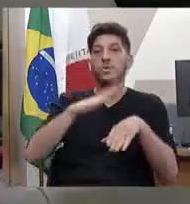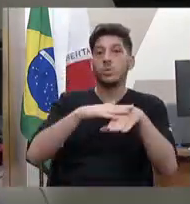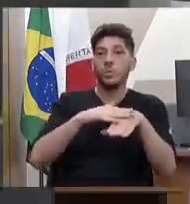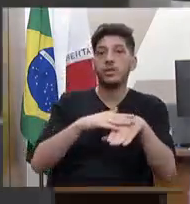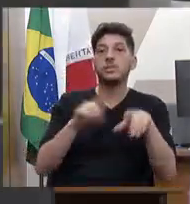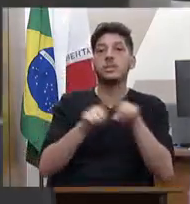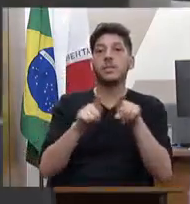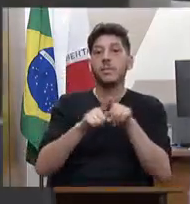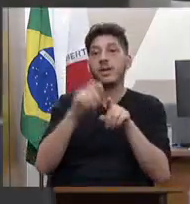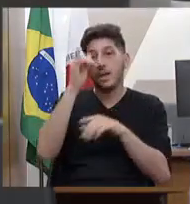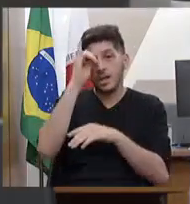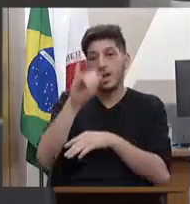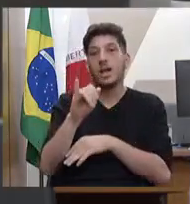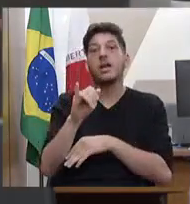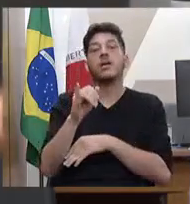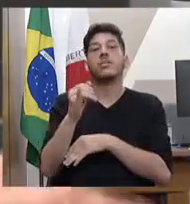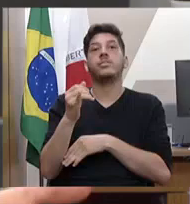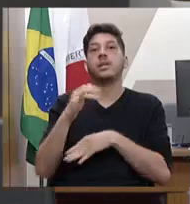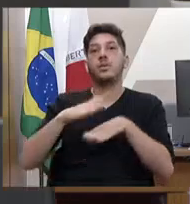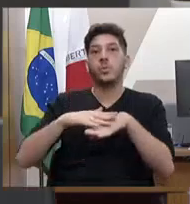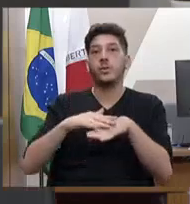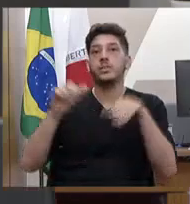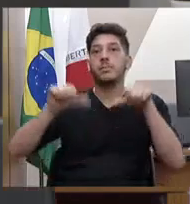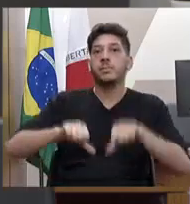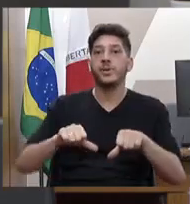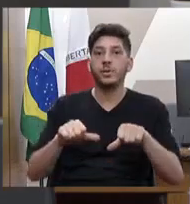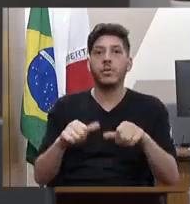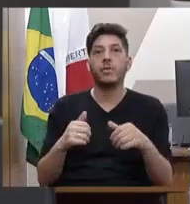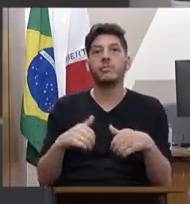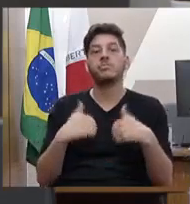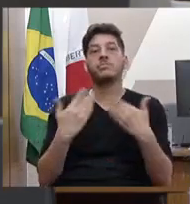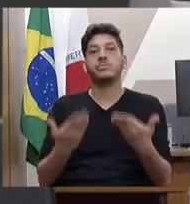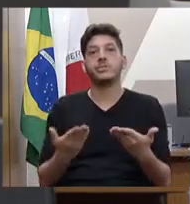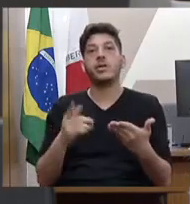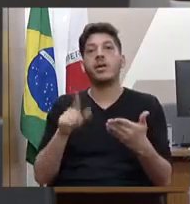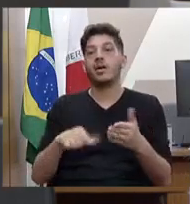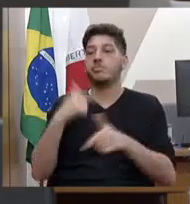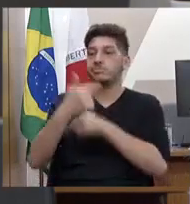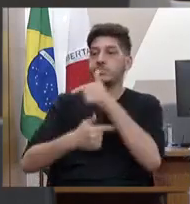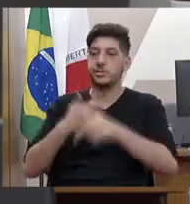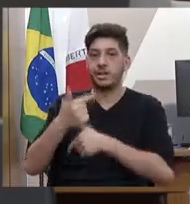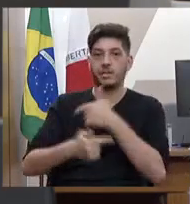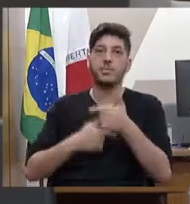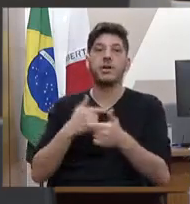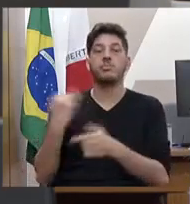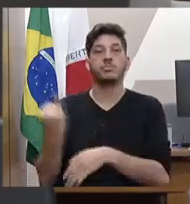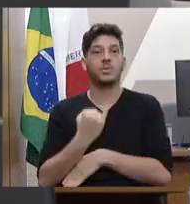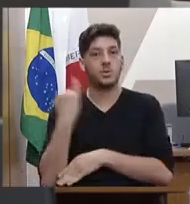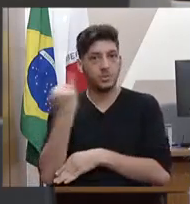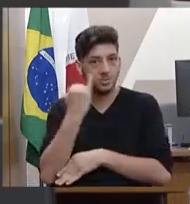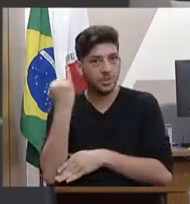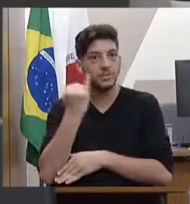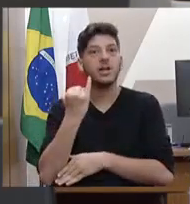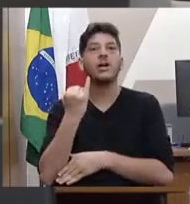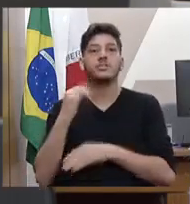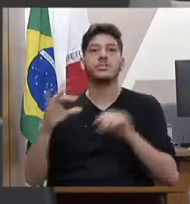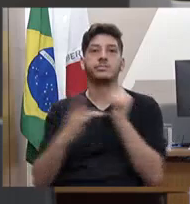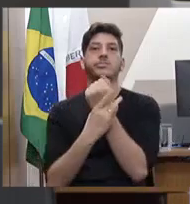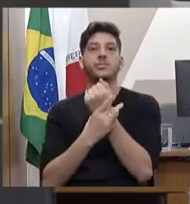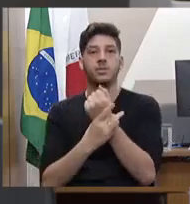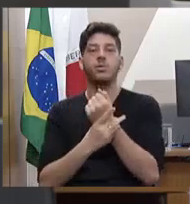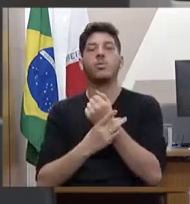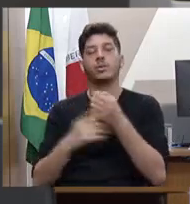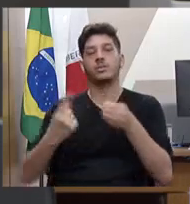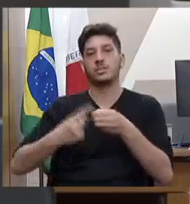que a doença fosse pior do que já foi mas foi uma atuação extremamente importante que subsidiou o município no